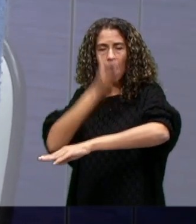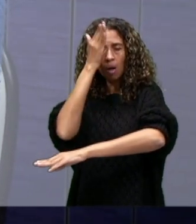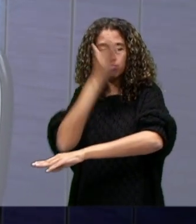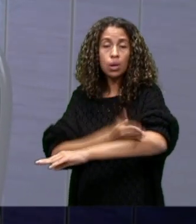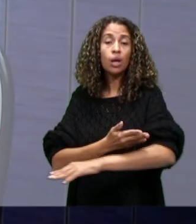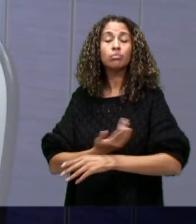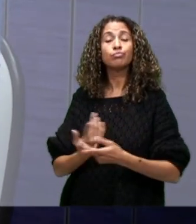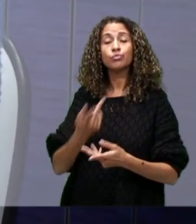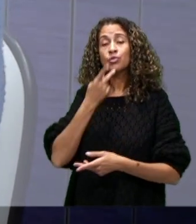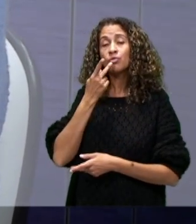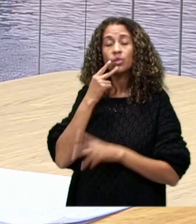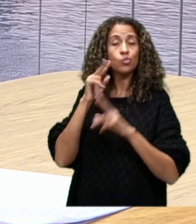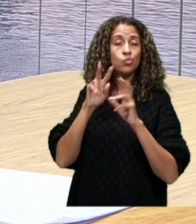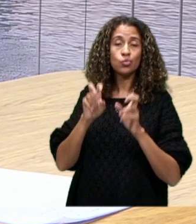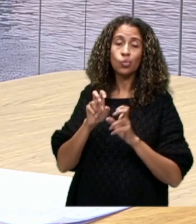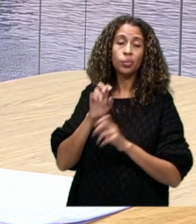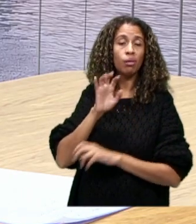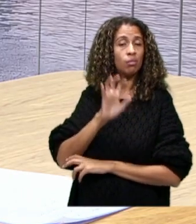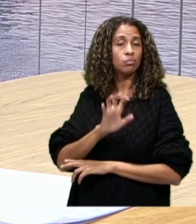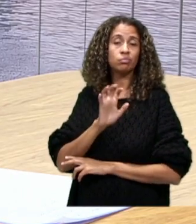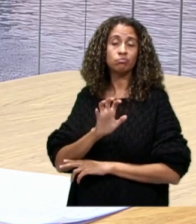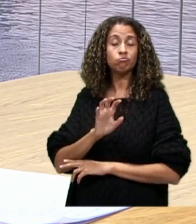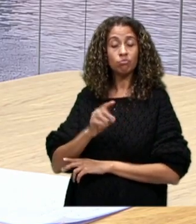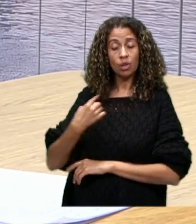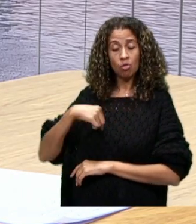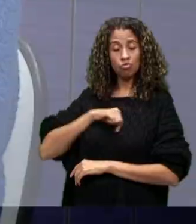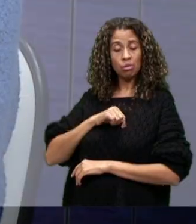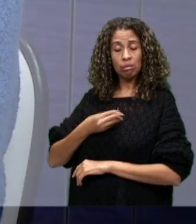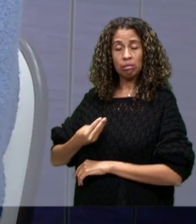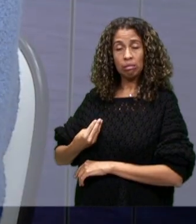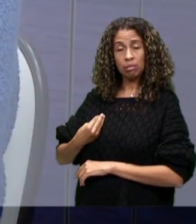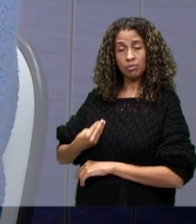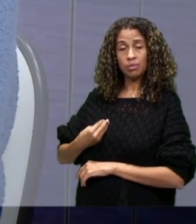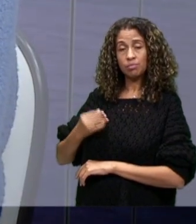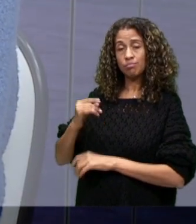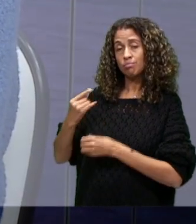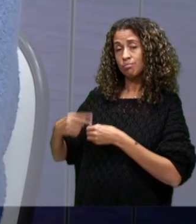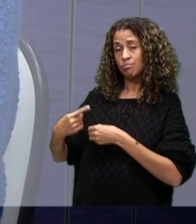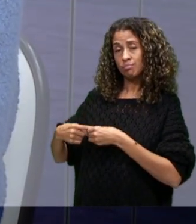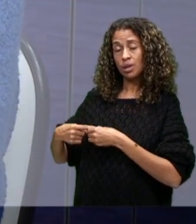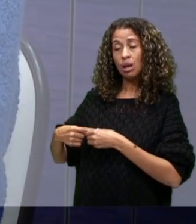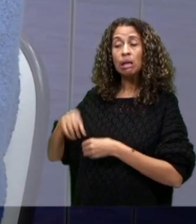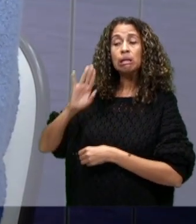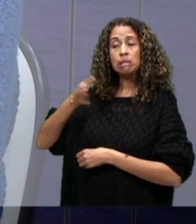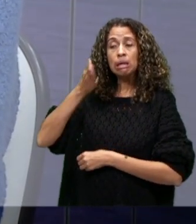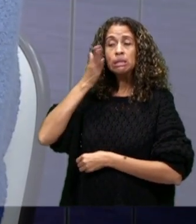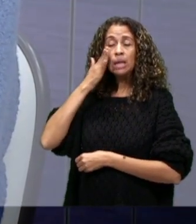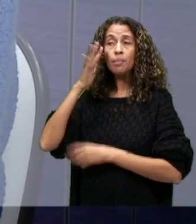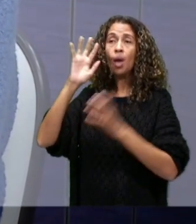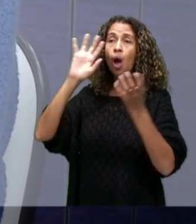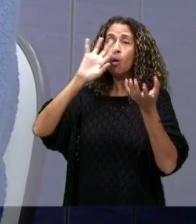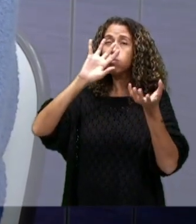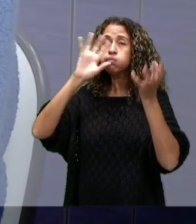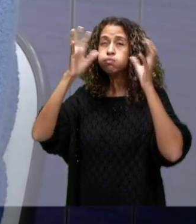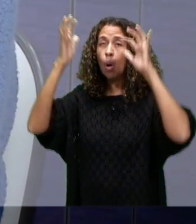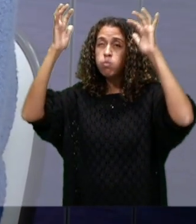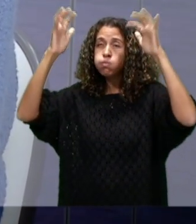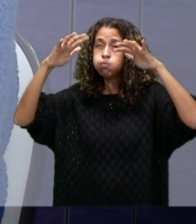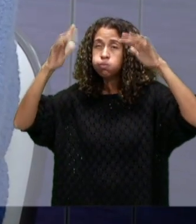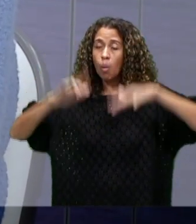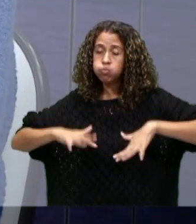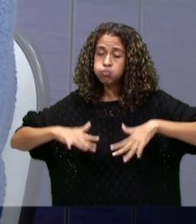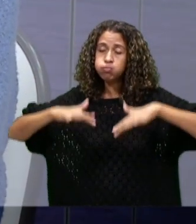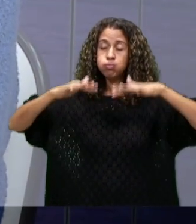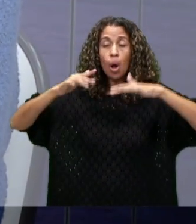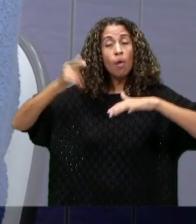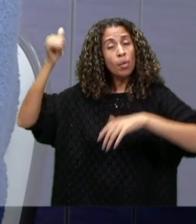por exemplo, é isso. A gente vive numa cidade que a gente sabe que vai ter eventos cada vez mais frequentes e intensos de enchentes